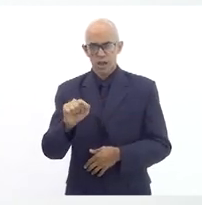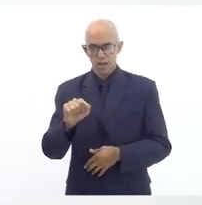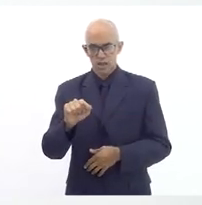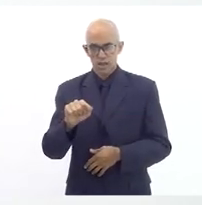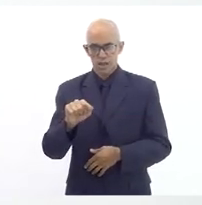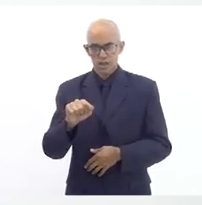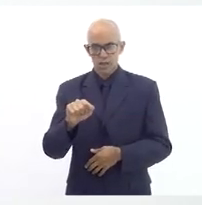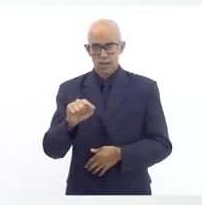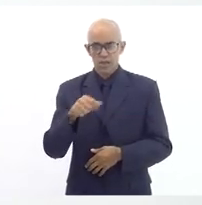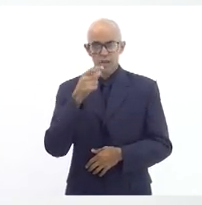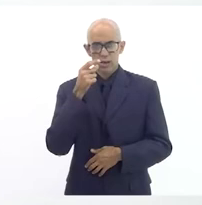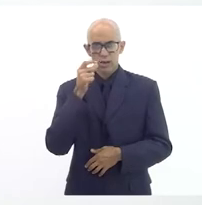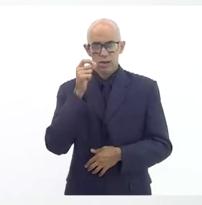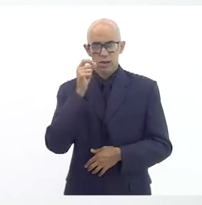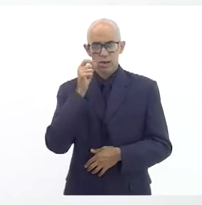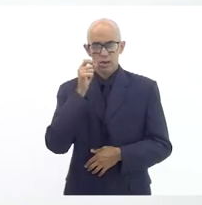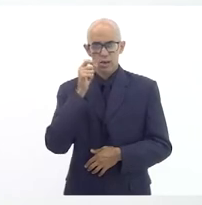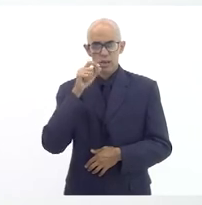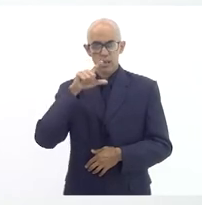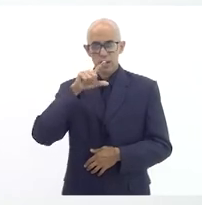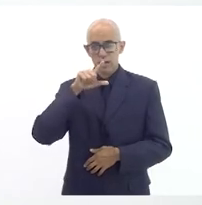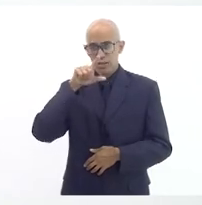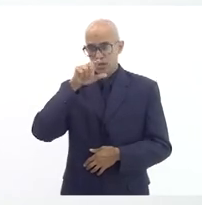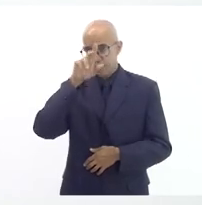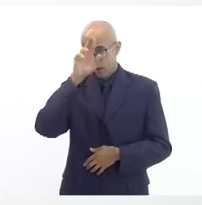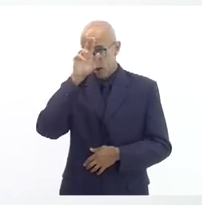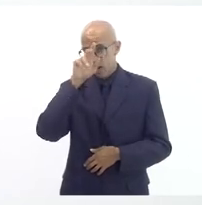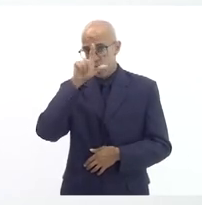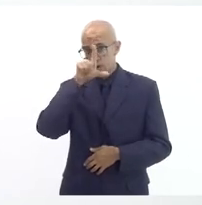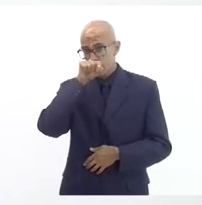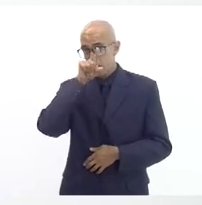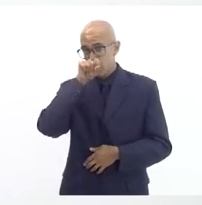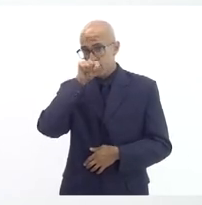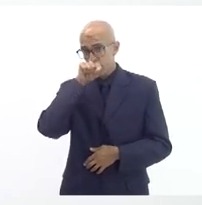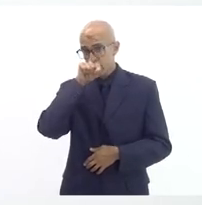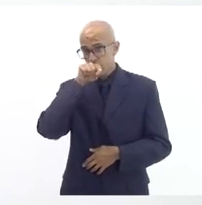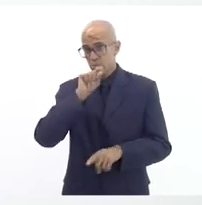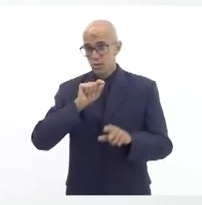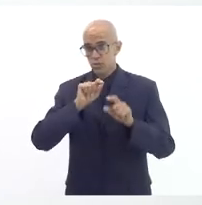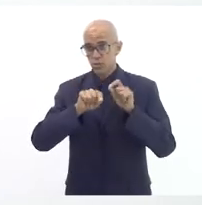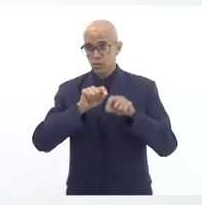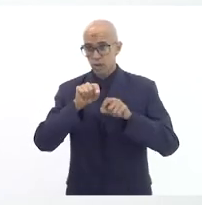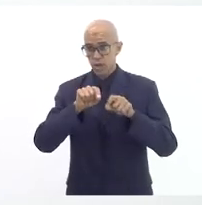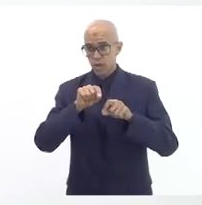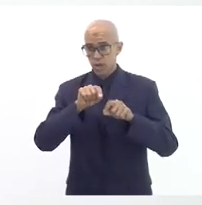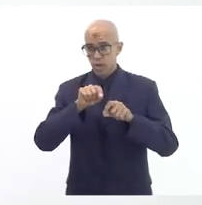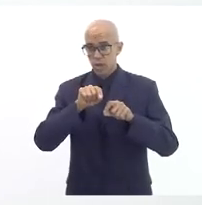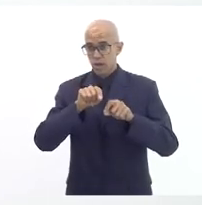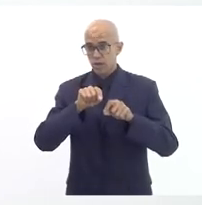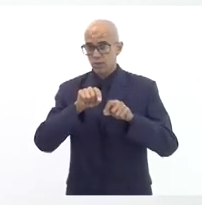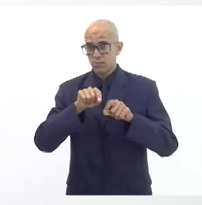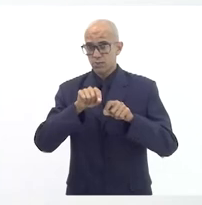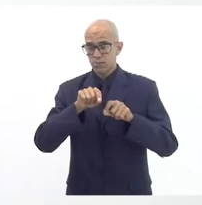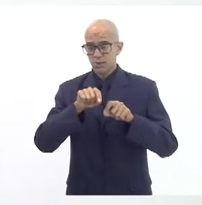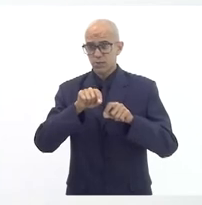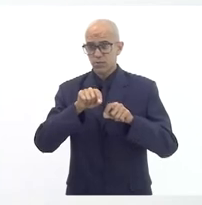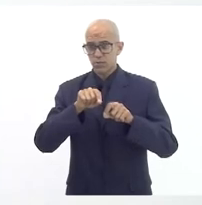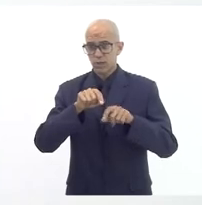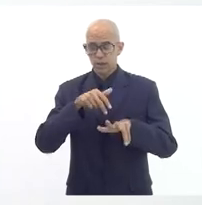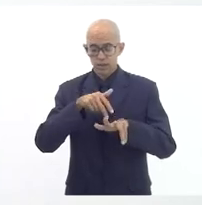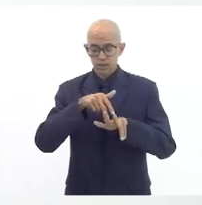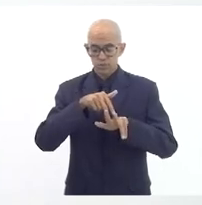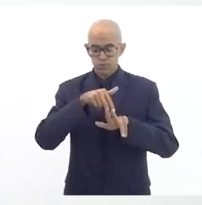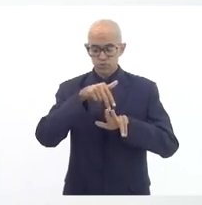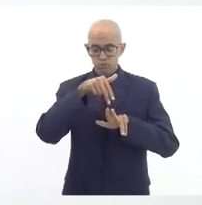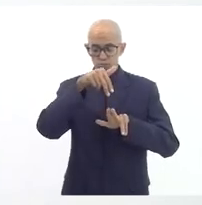2013. Nós já estamos em 2021. Aquela maldita escada rolante na estação de Nilópolis